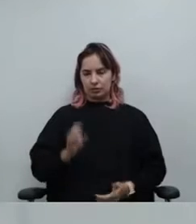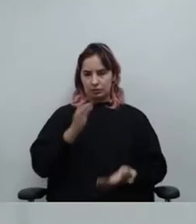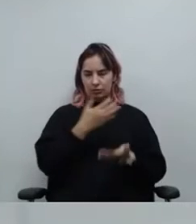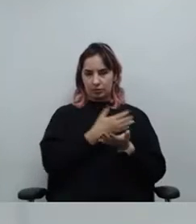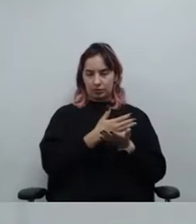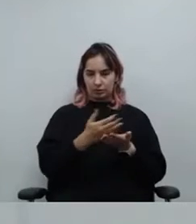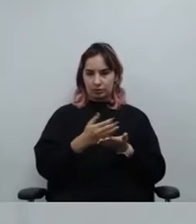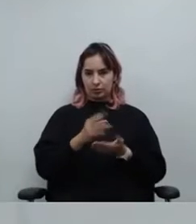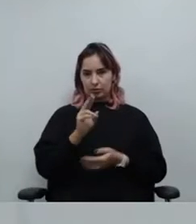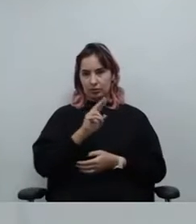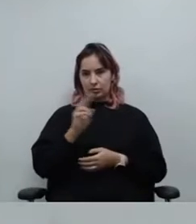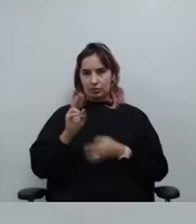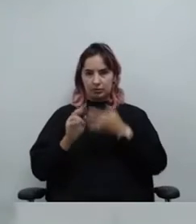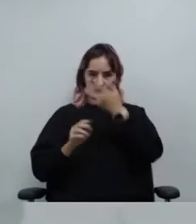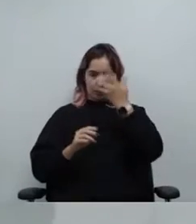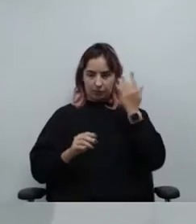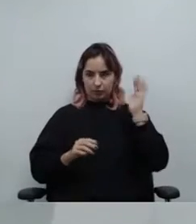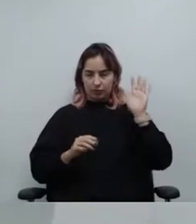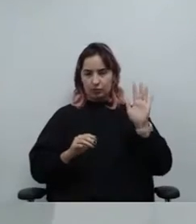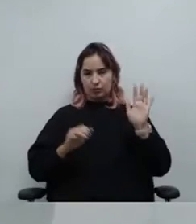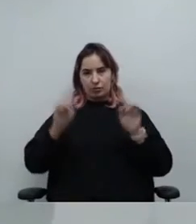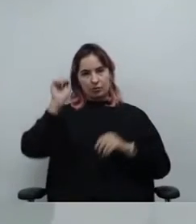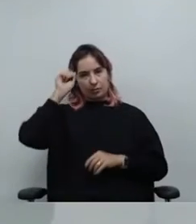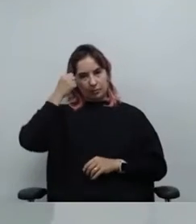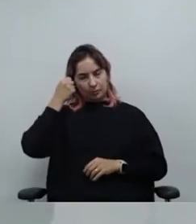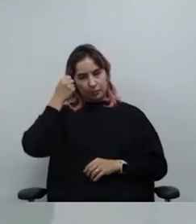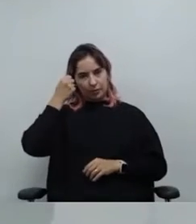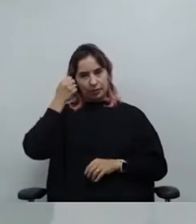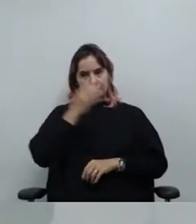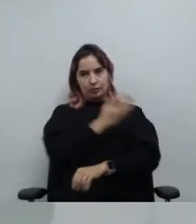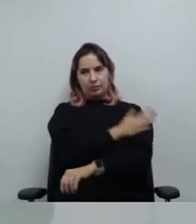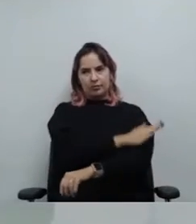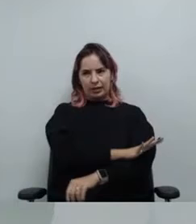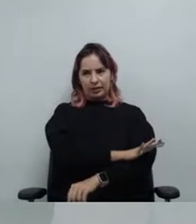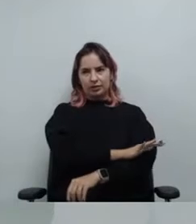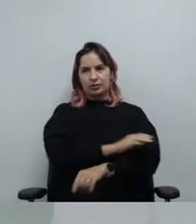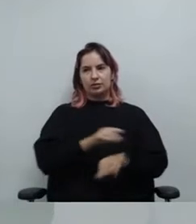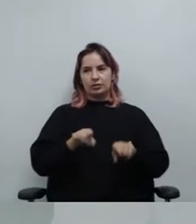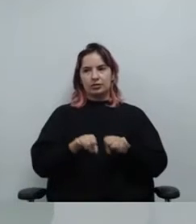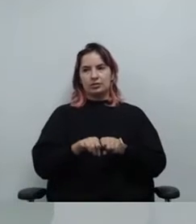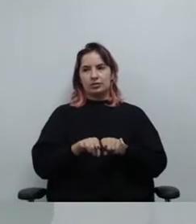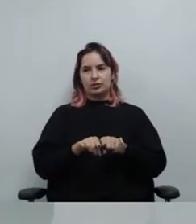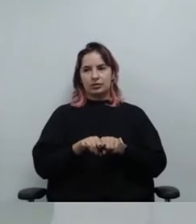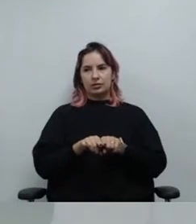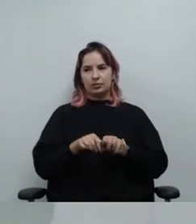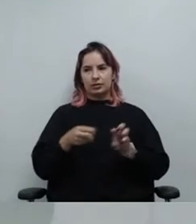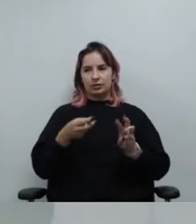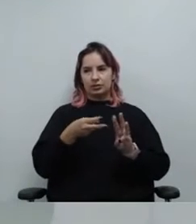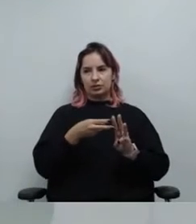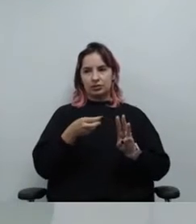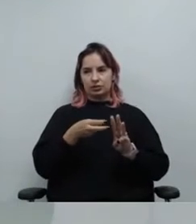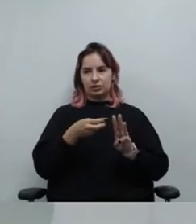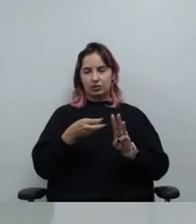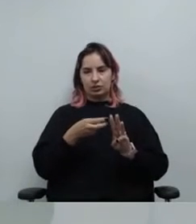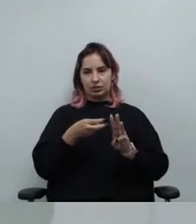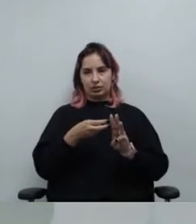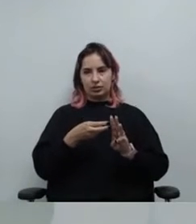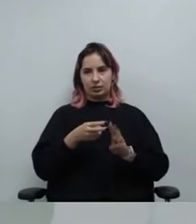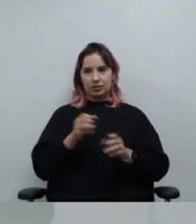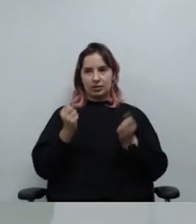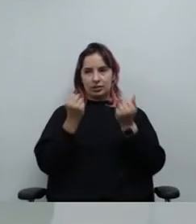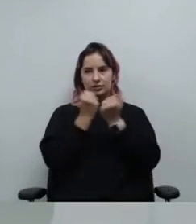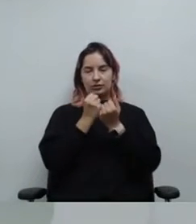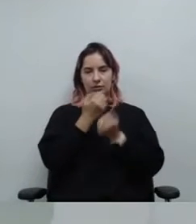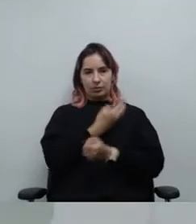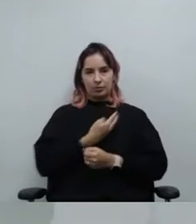em nome dos candidatos cotistas pretos, pardos e indígenas do 9º concurso de ingresso à Defensoria Pública do Estado de São